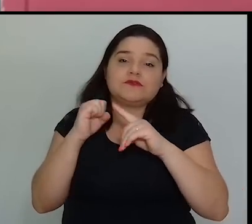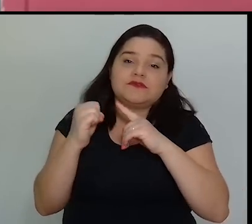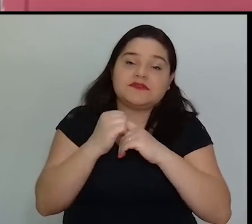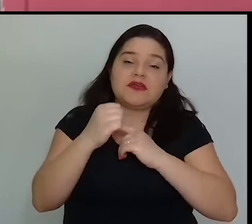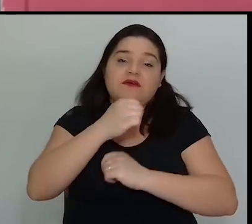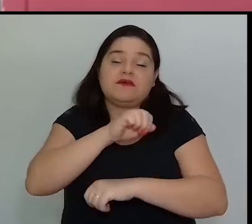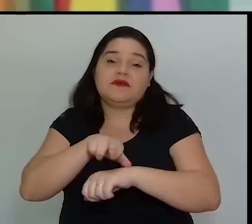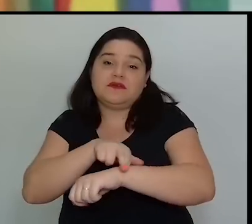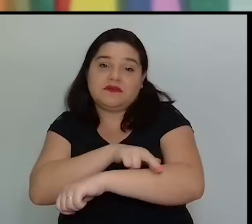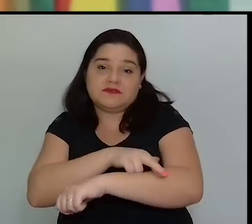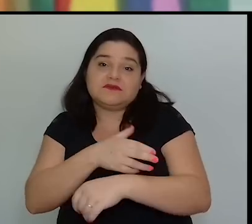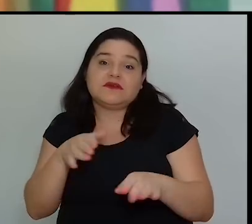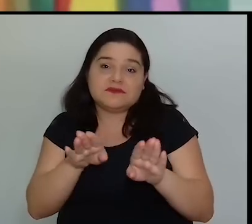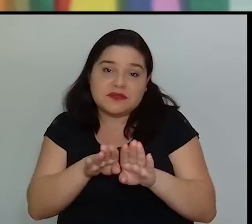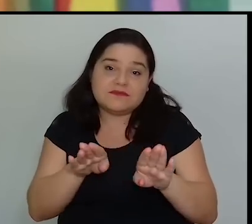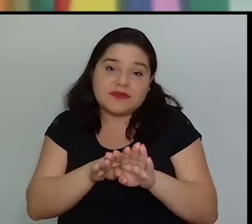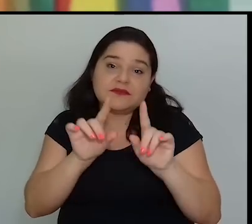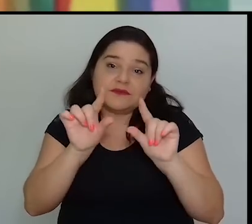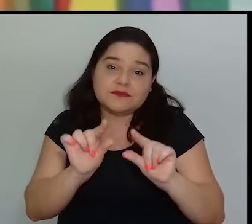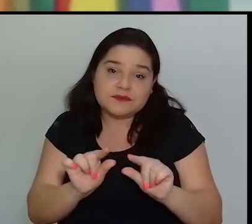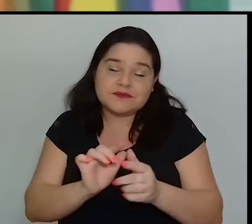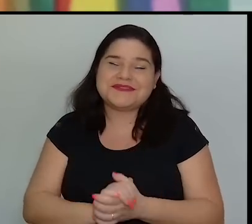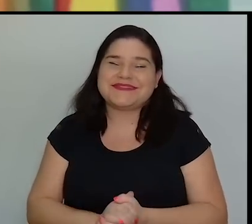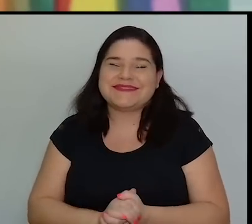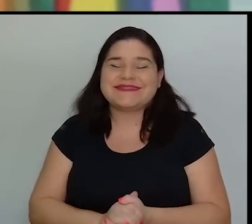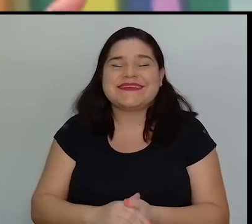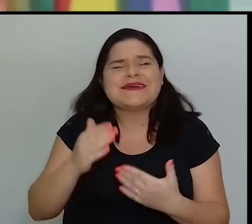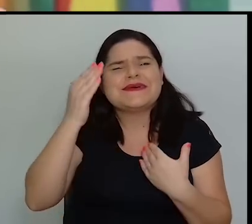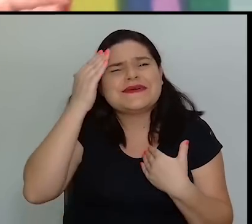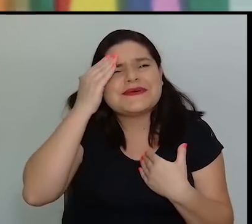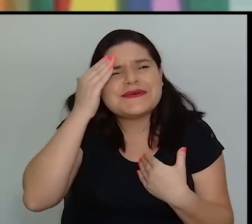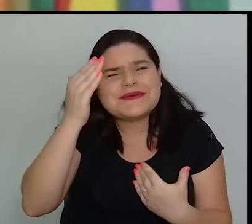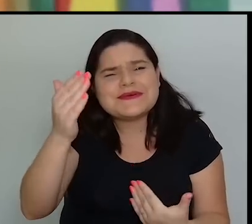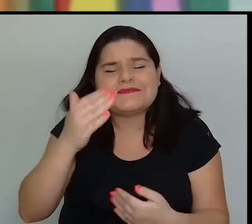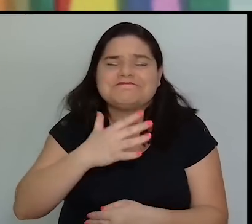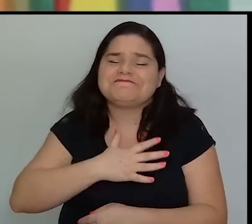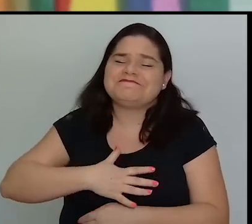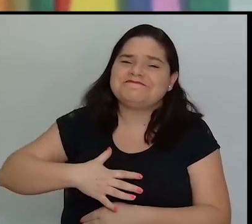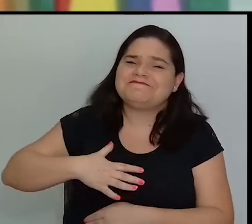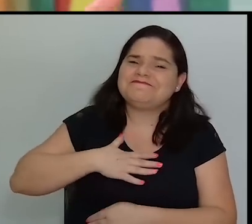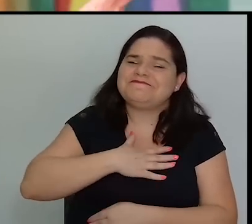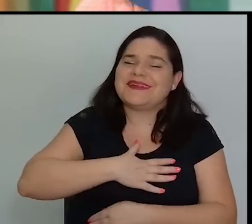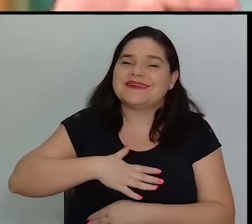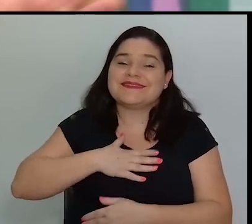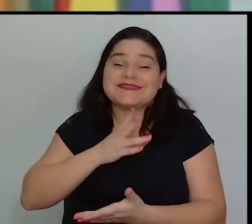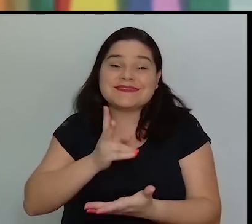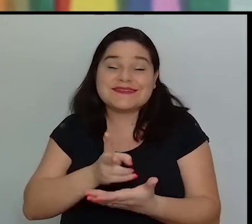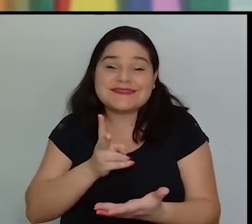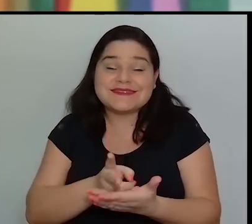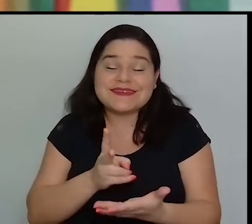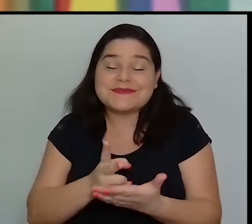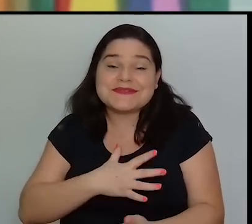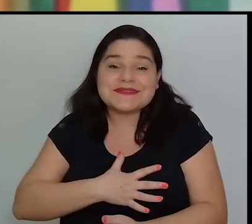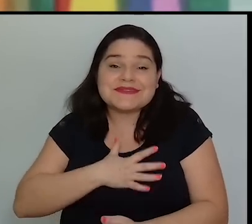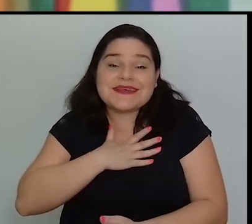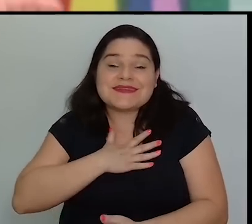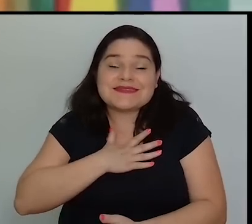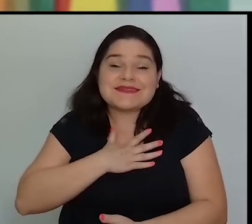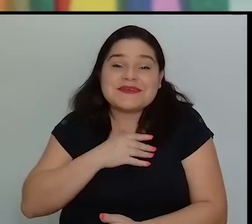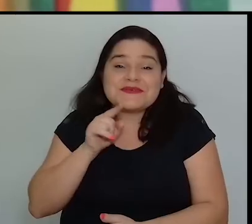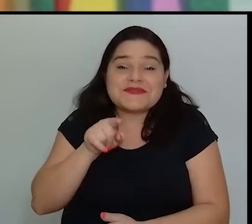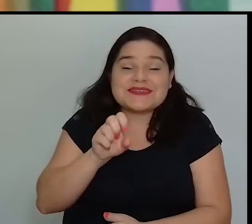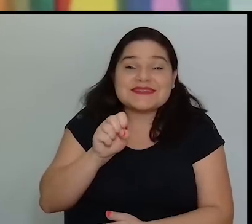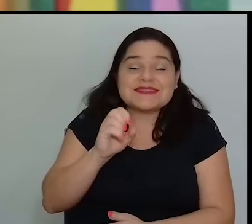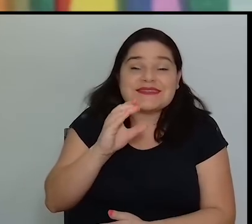legal gente muito obrigado foi um prazer e é sempre satisfação ouvir o sucesso